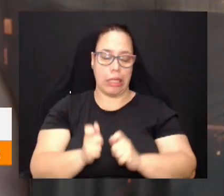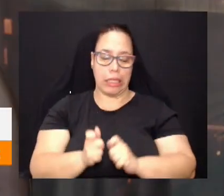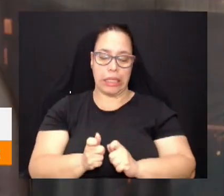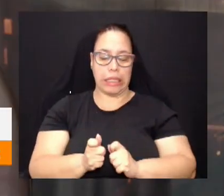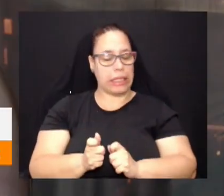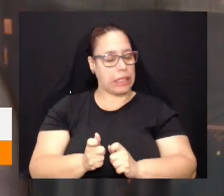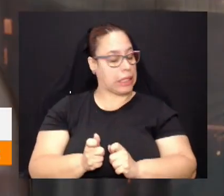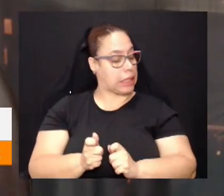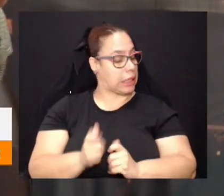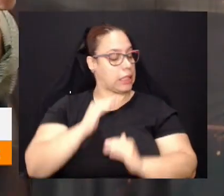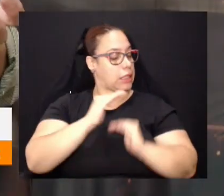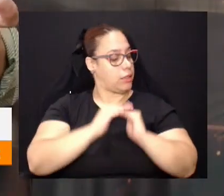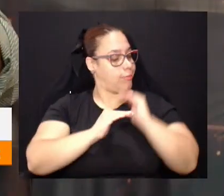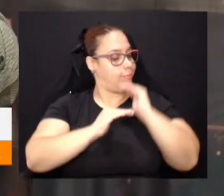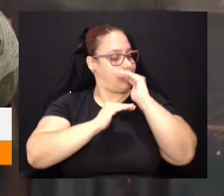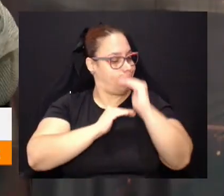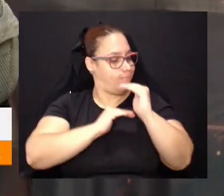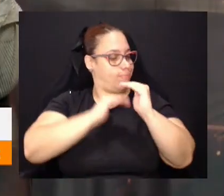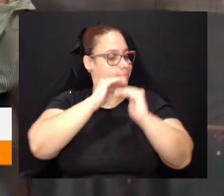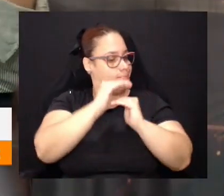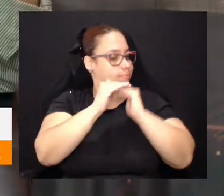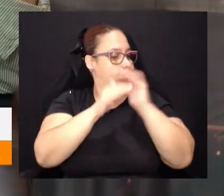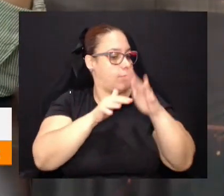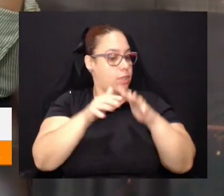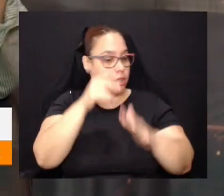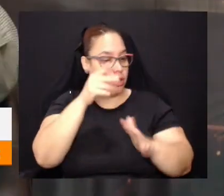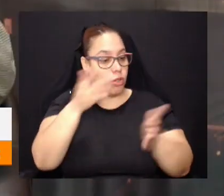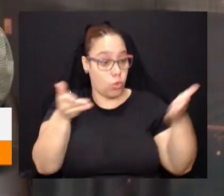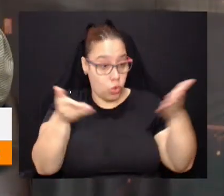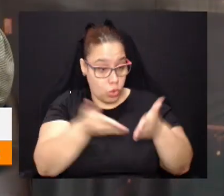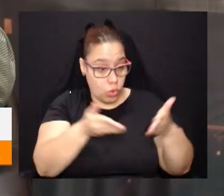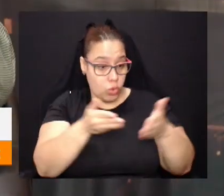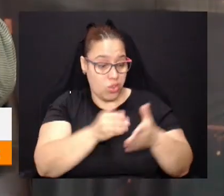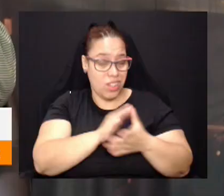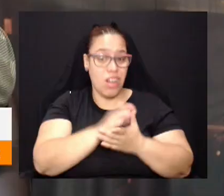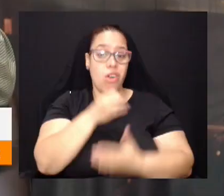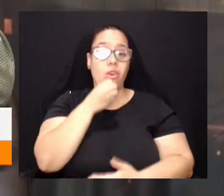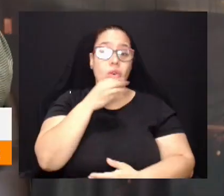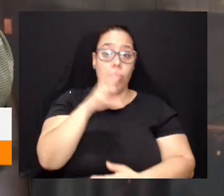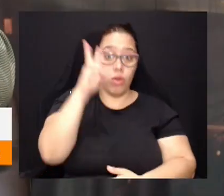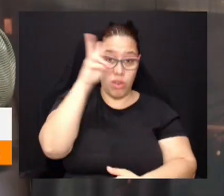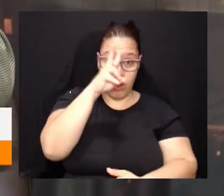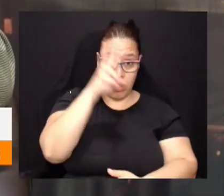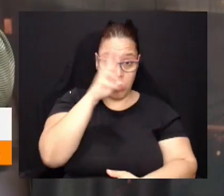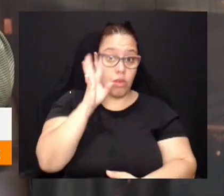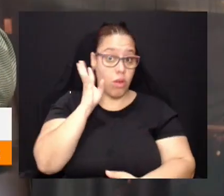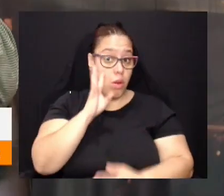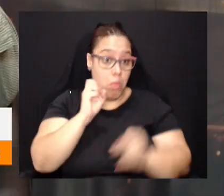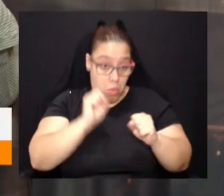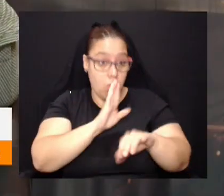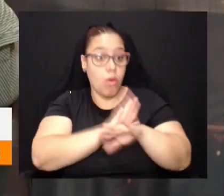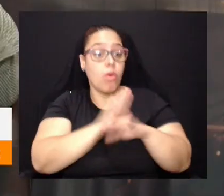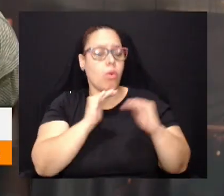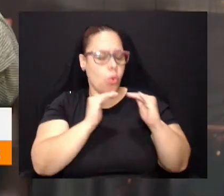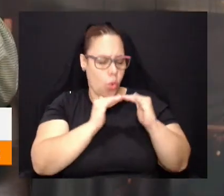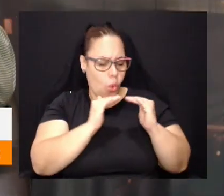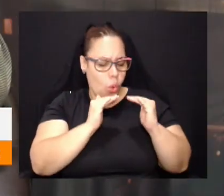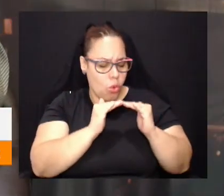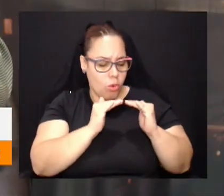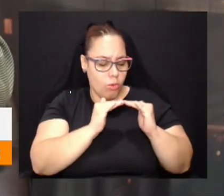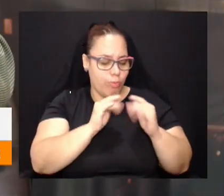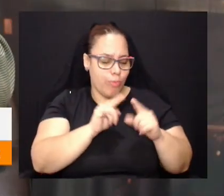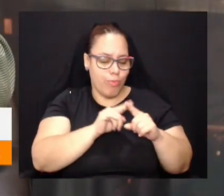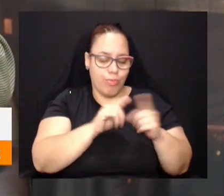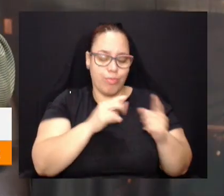construir o nosso momento presente. Vai ser bom ter uma lembrança legal, pode ajudar, com certeza, mas a gente não pode se